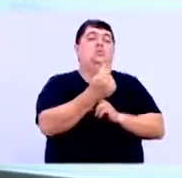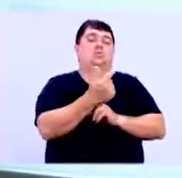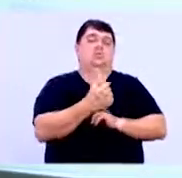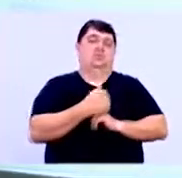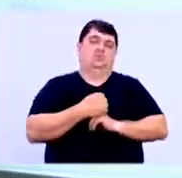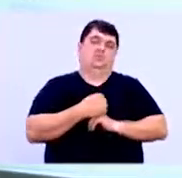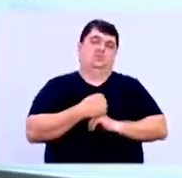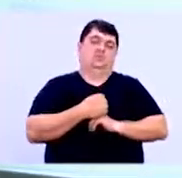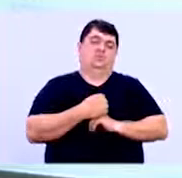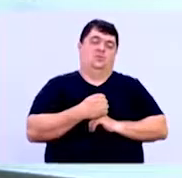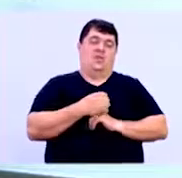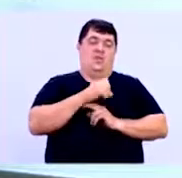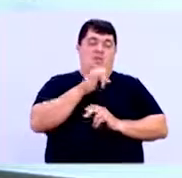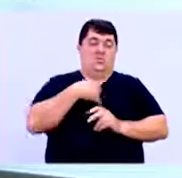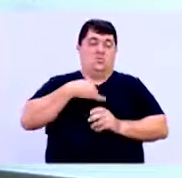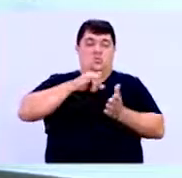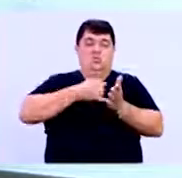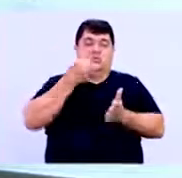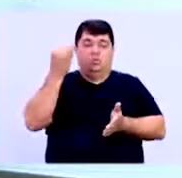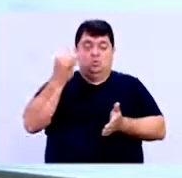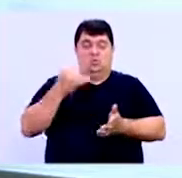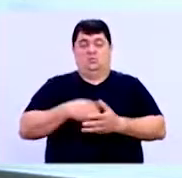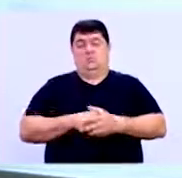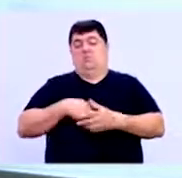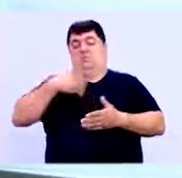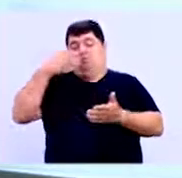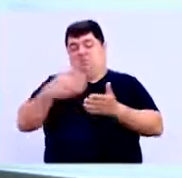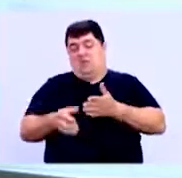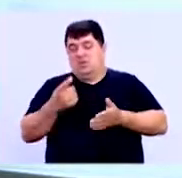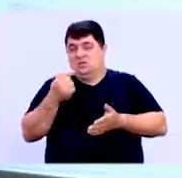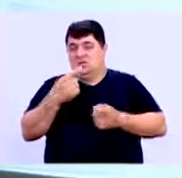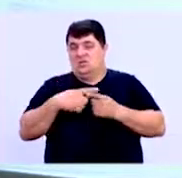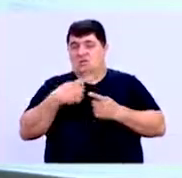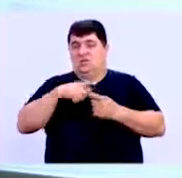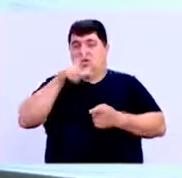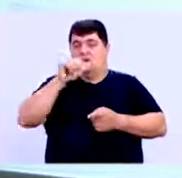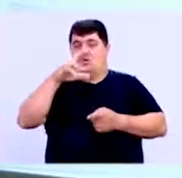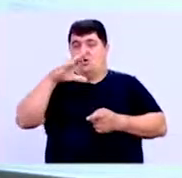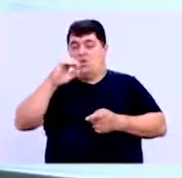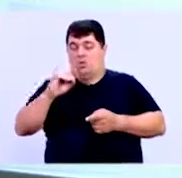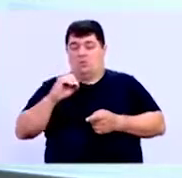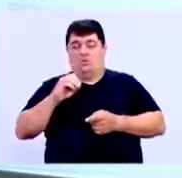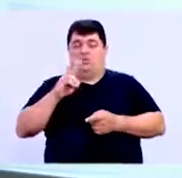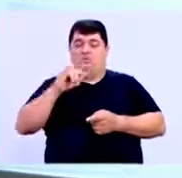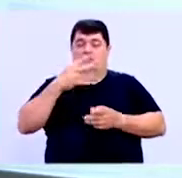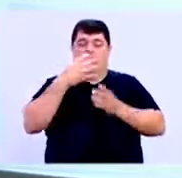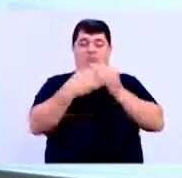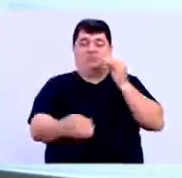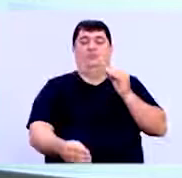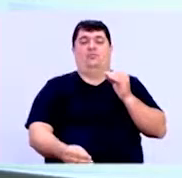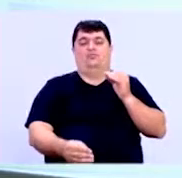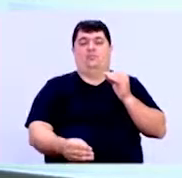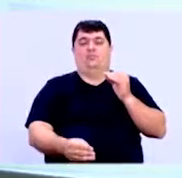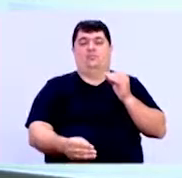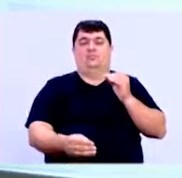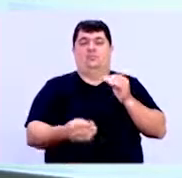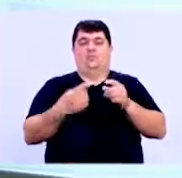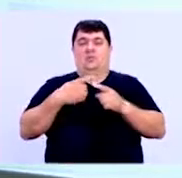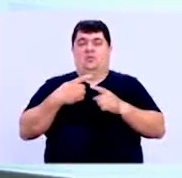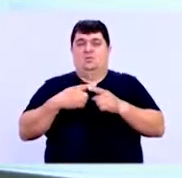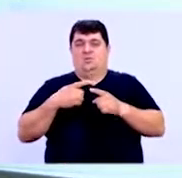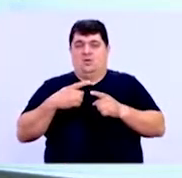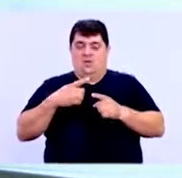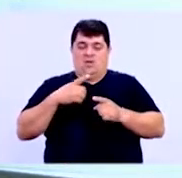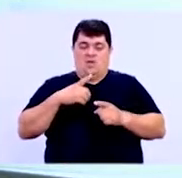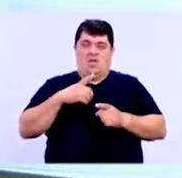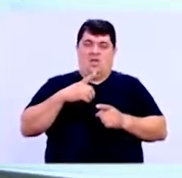faço, o que eu poderia guardar quanto receita, ou, como uma palavra bem simplista, como gordura para a empresa, para que um determinado